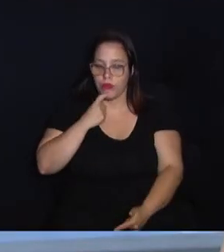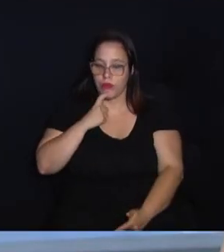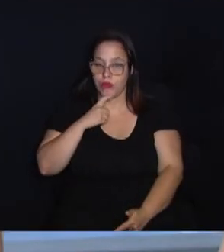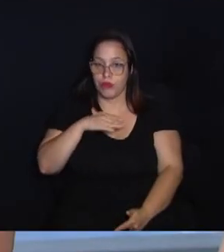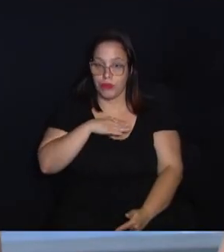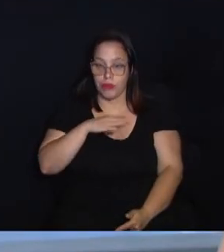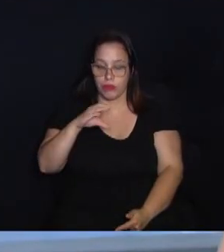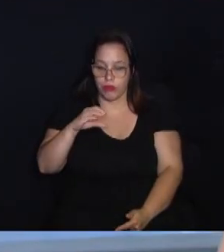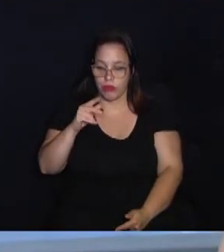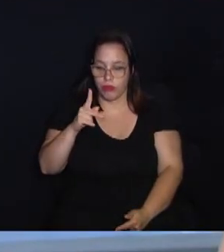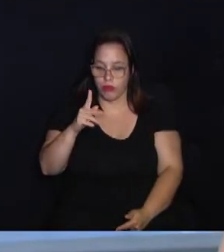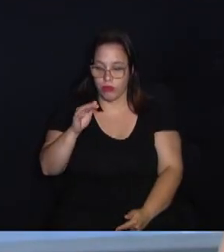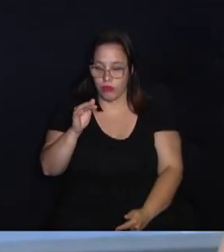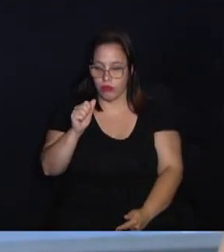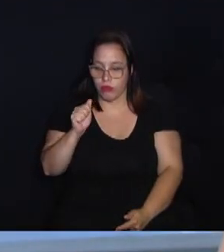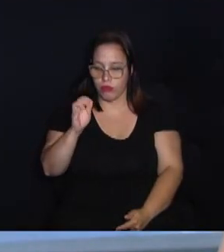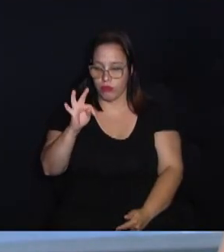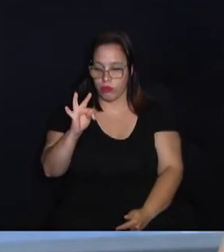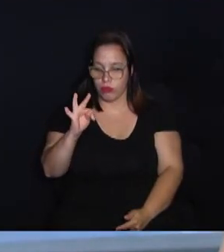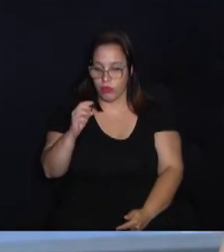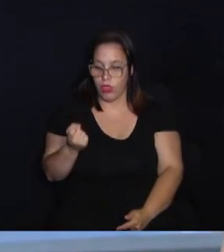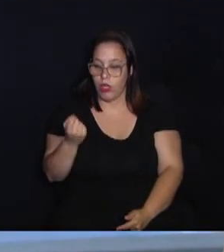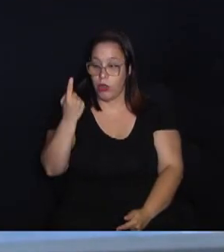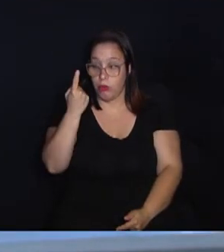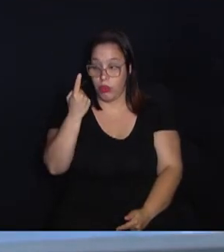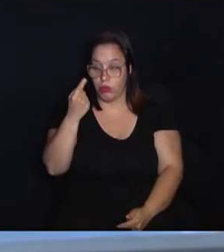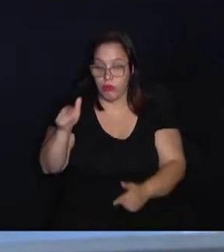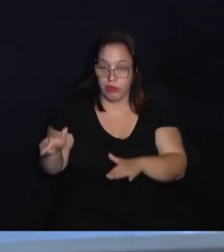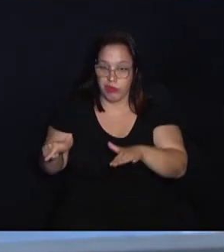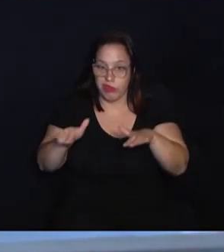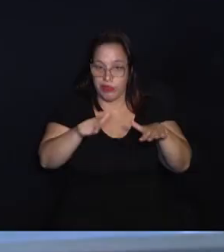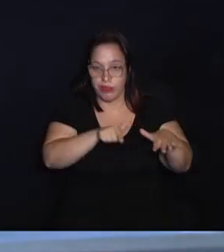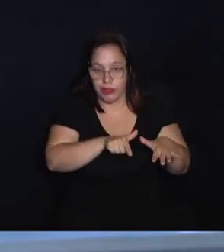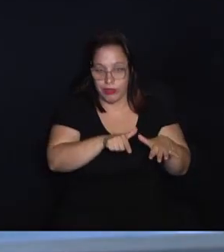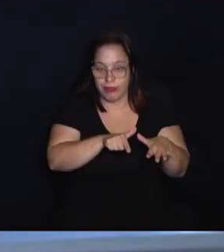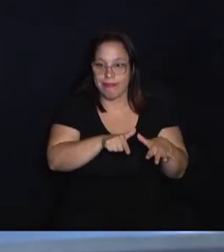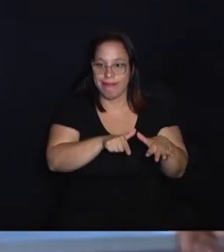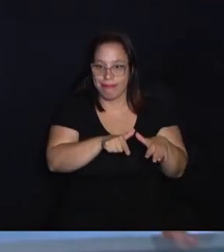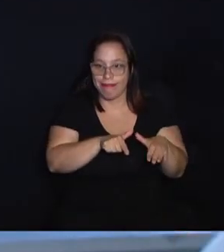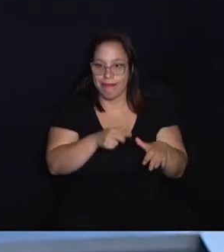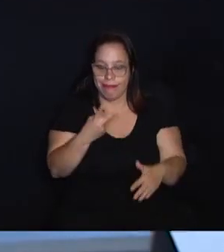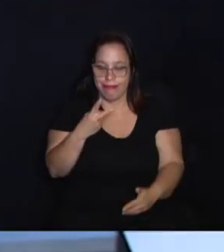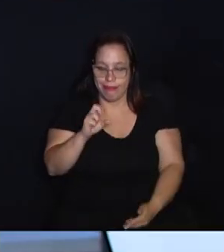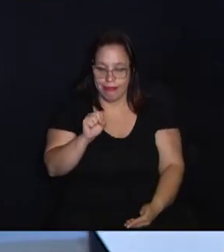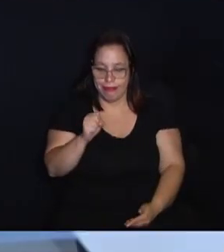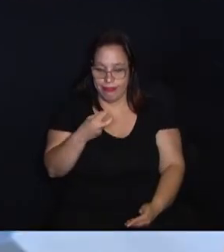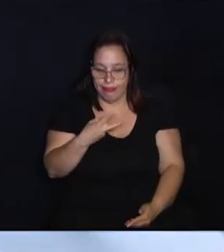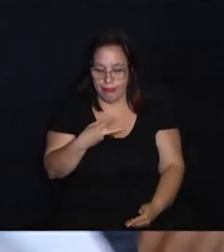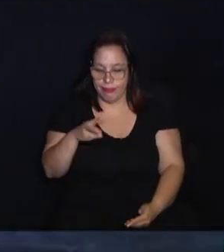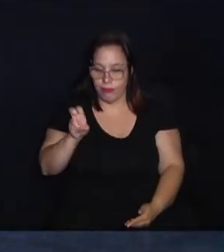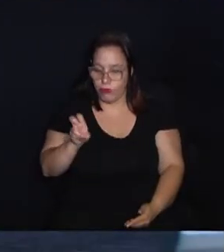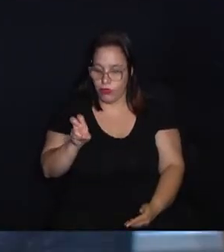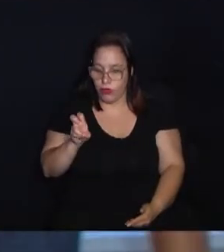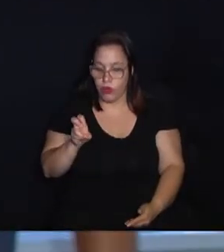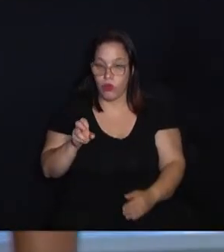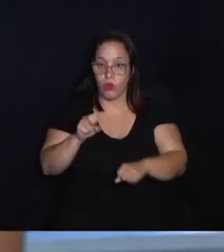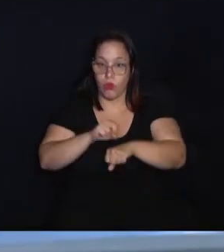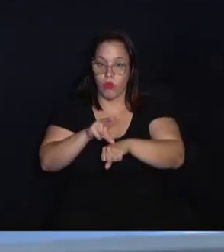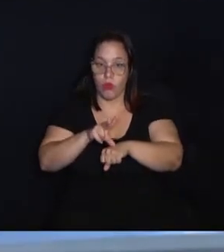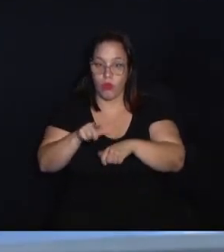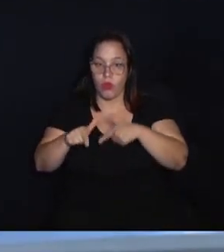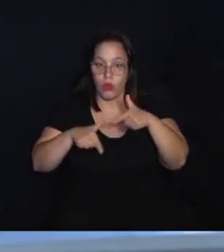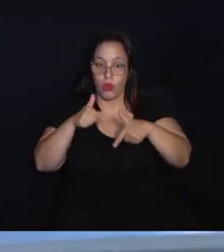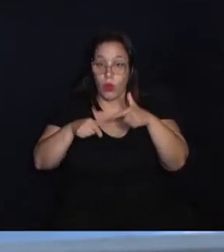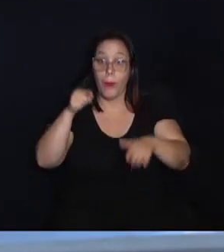o CEPAT, que inicia então a primeira semana útil do ano de 2025 com vagas de emprego